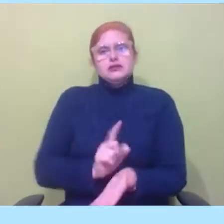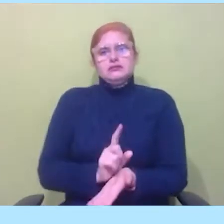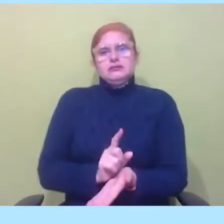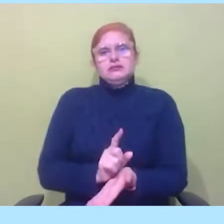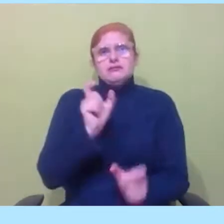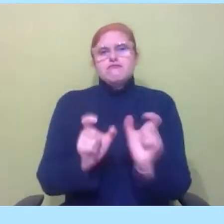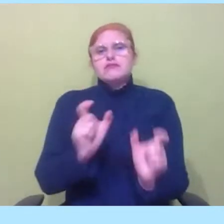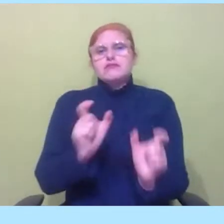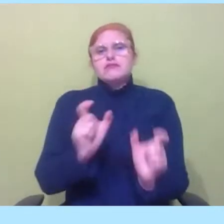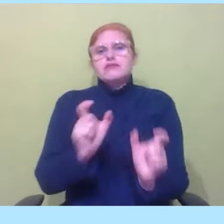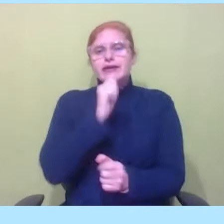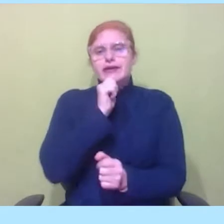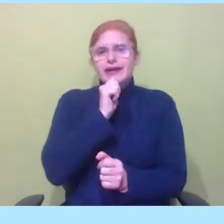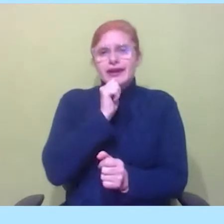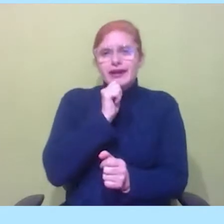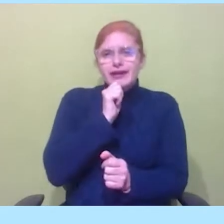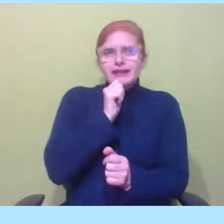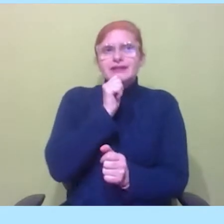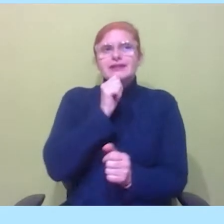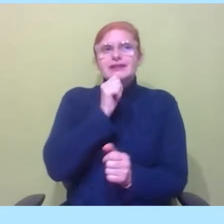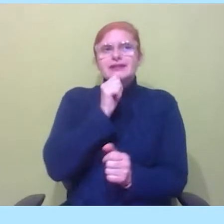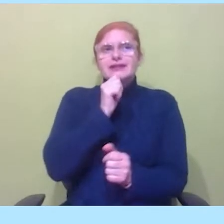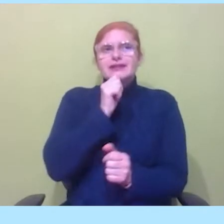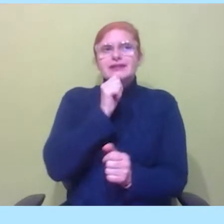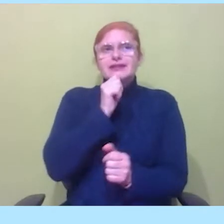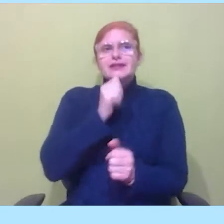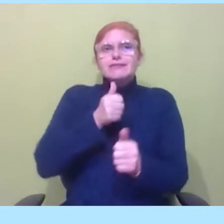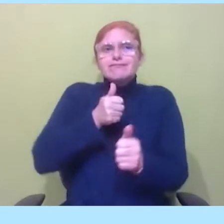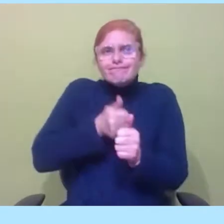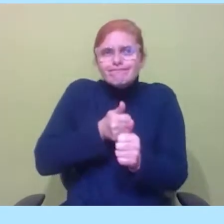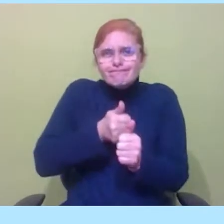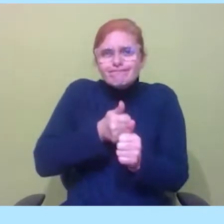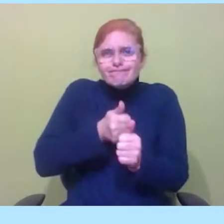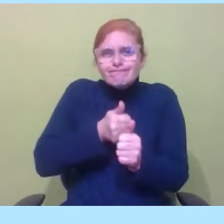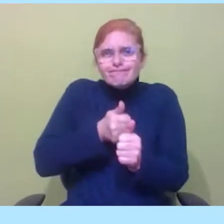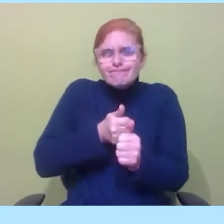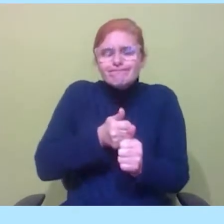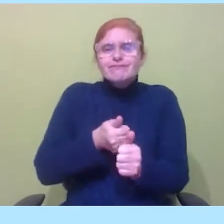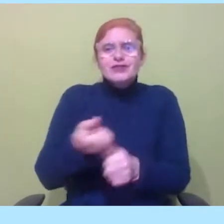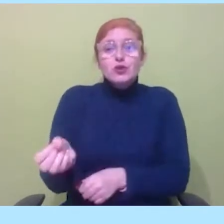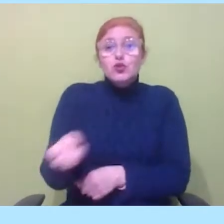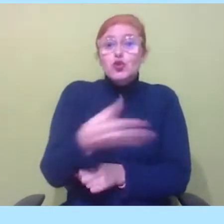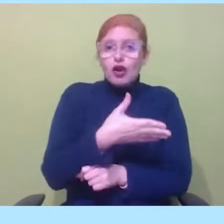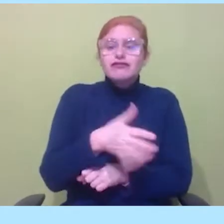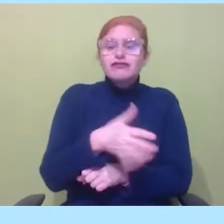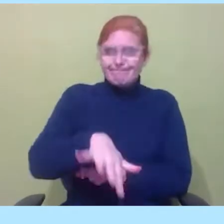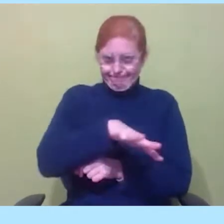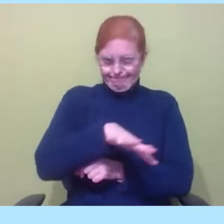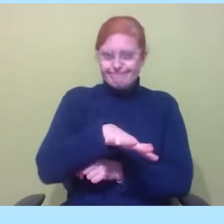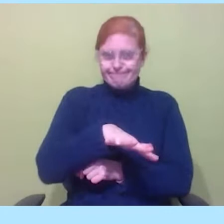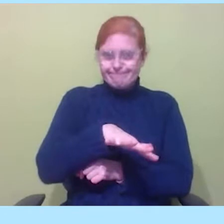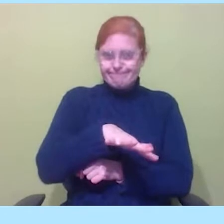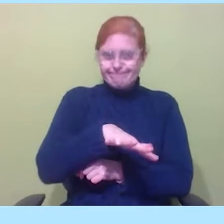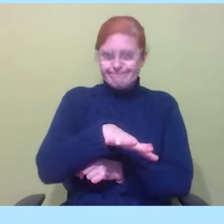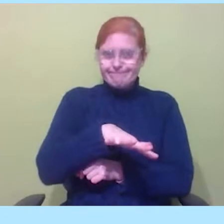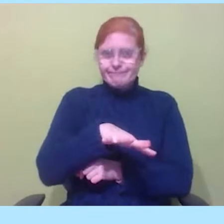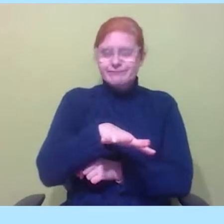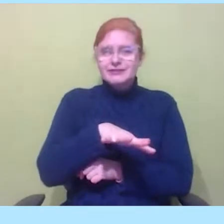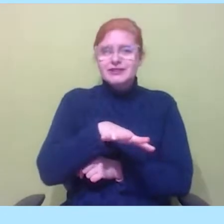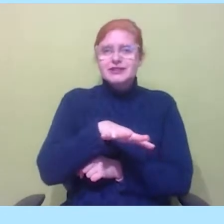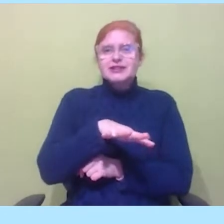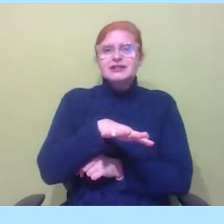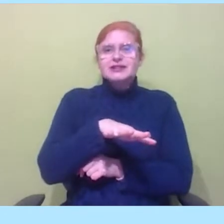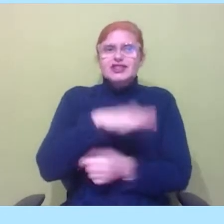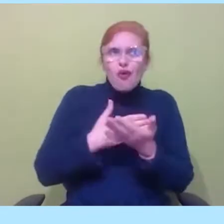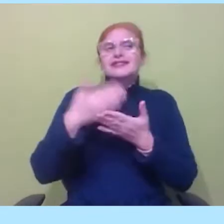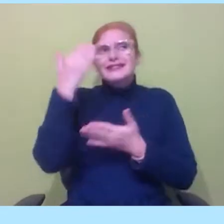ainda estão se aproximando, para as pessoas que ainda estão tomando pé. Eu acho que boa parte dessas invasões que